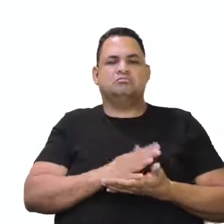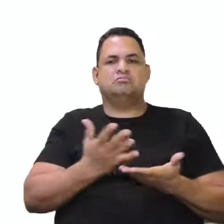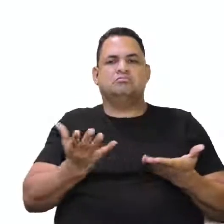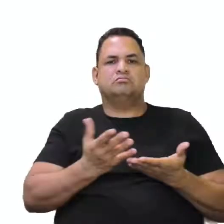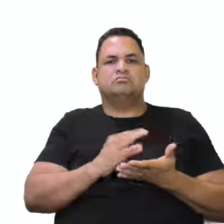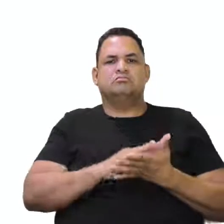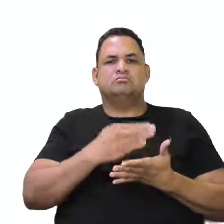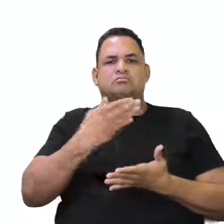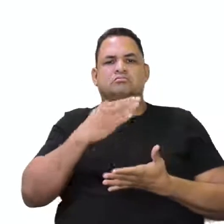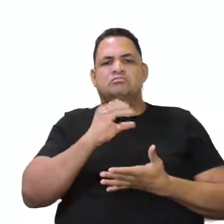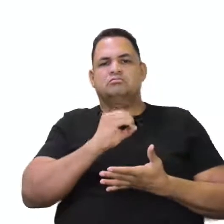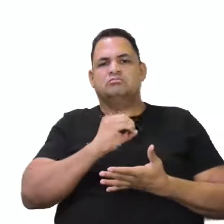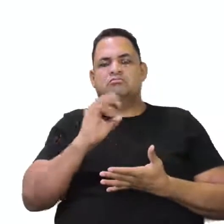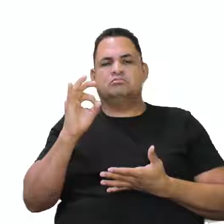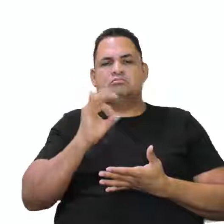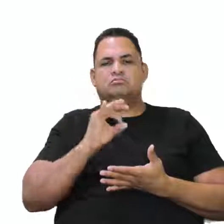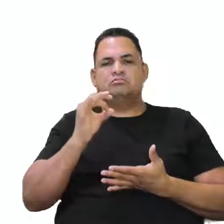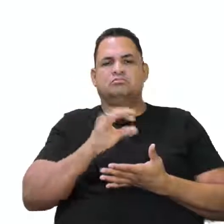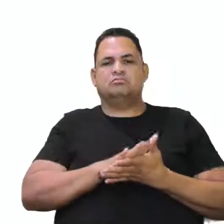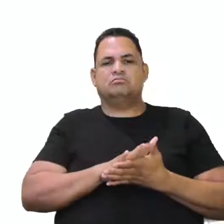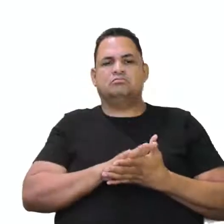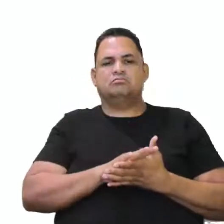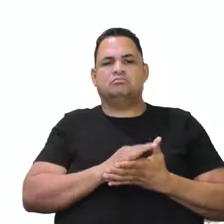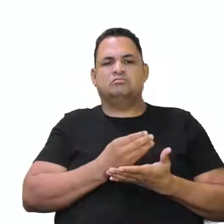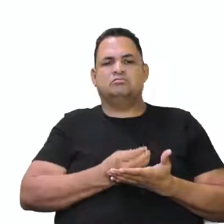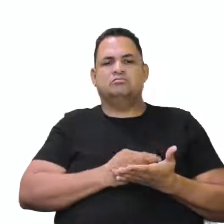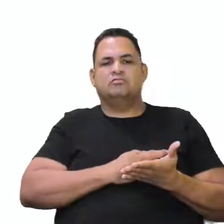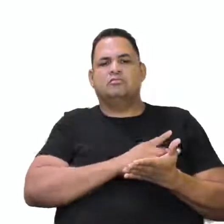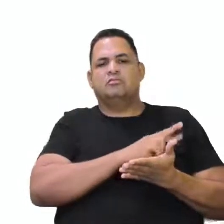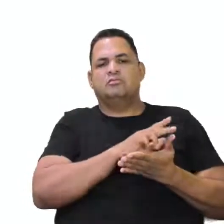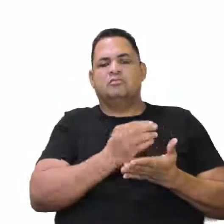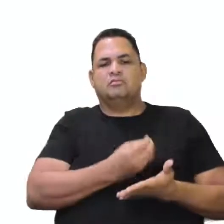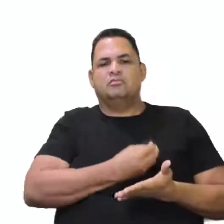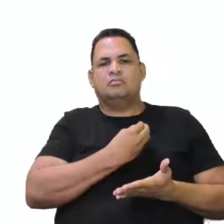agora 30% dessa biodiversidade